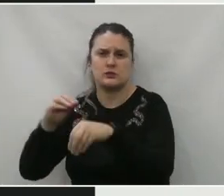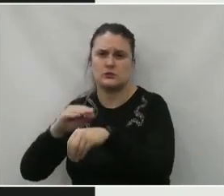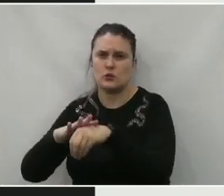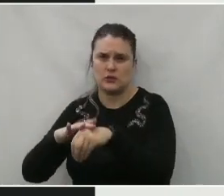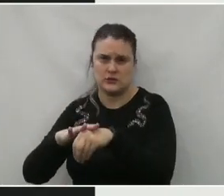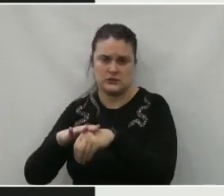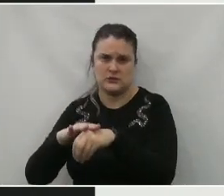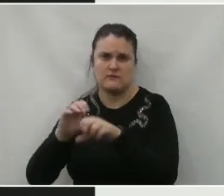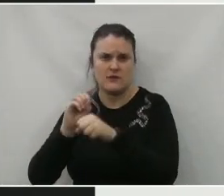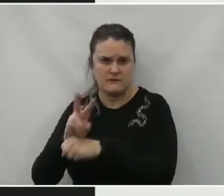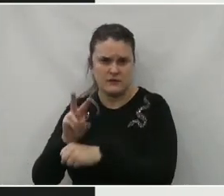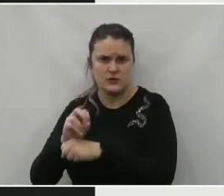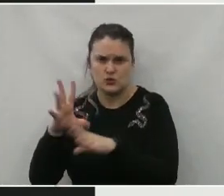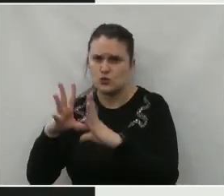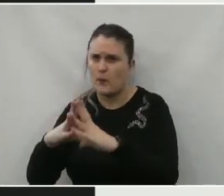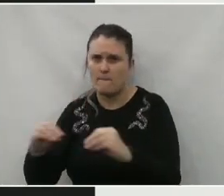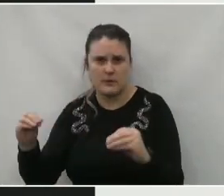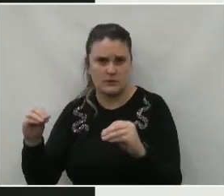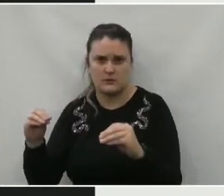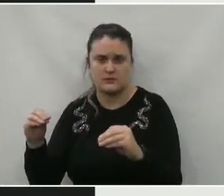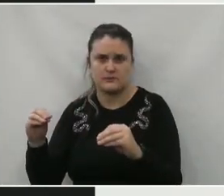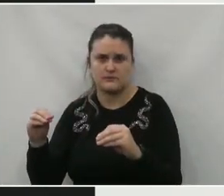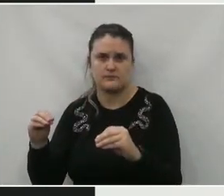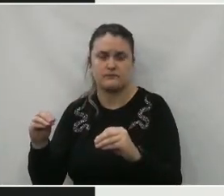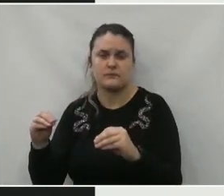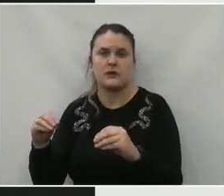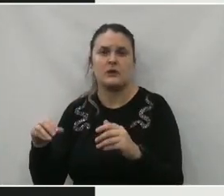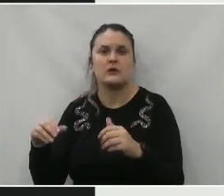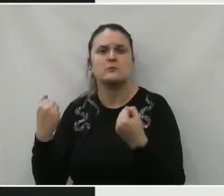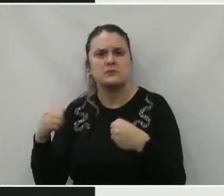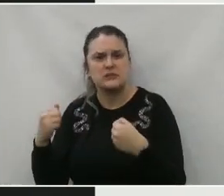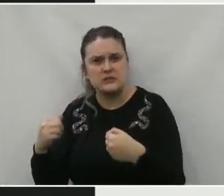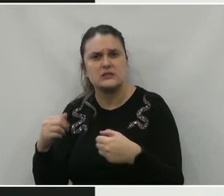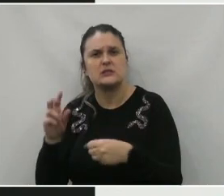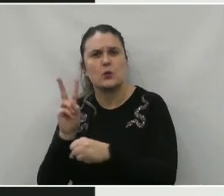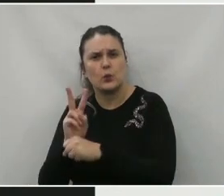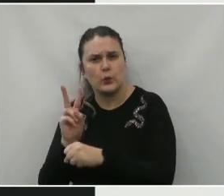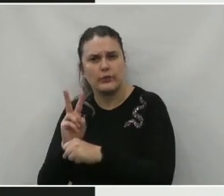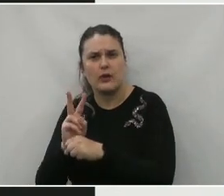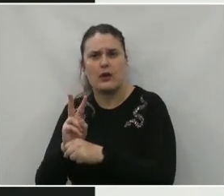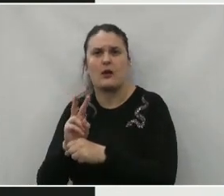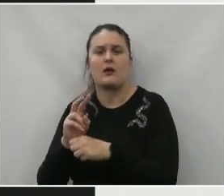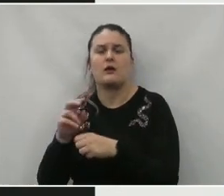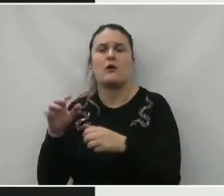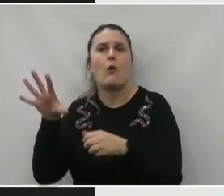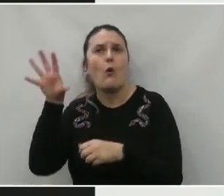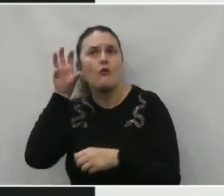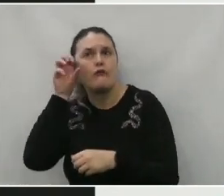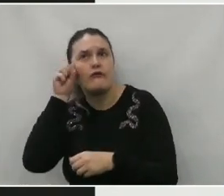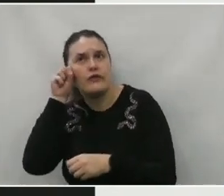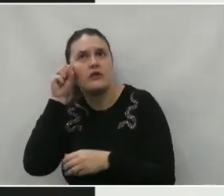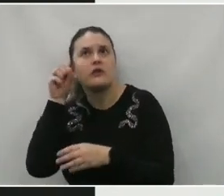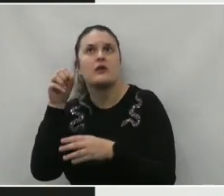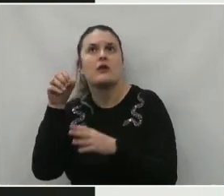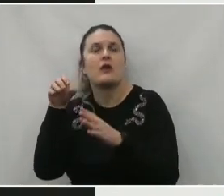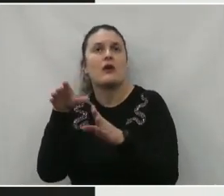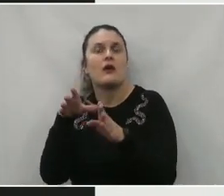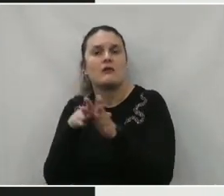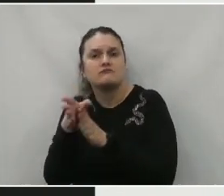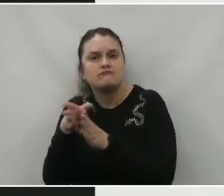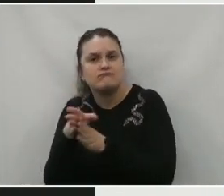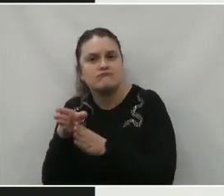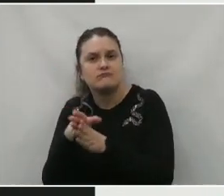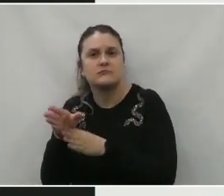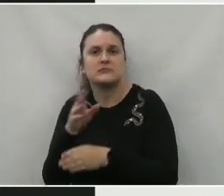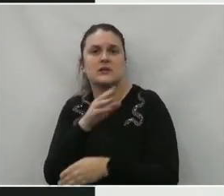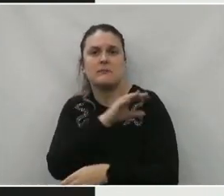desse vírus, né? Então, tome as providências cabíveis sob as orientações do nosso prefeito e